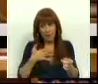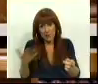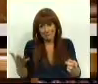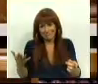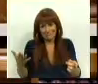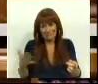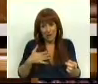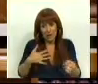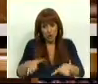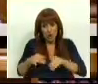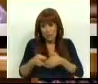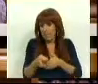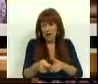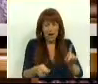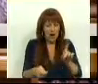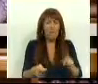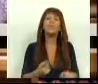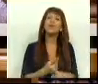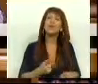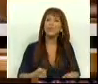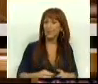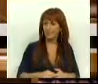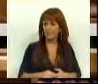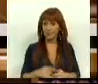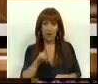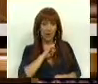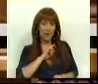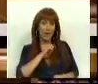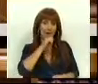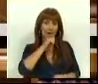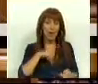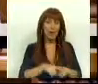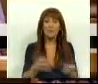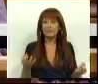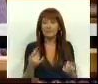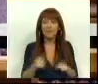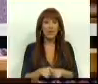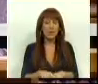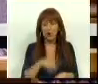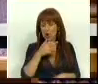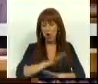obviamente, não quer assumir. Porque a privatização da água é, de facto, um